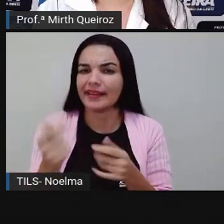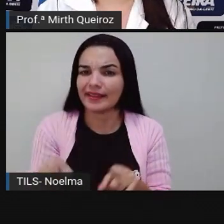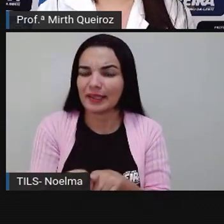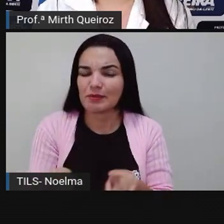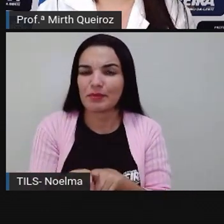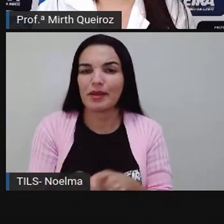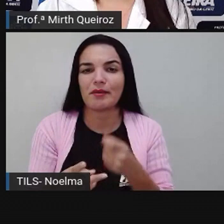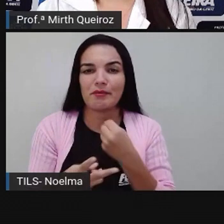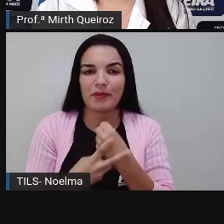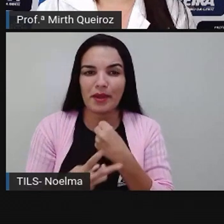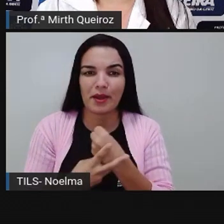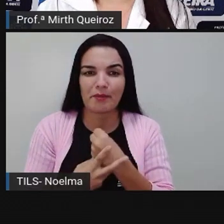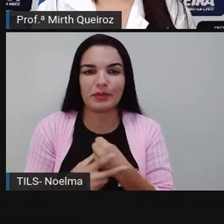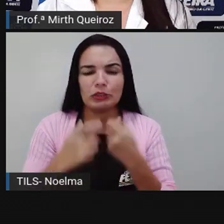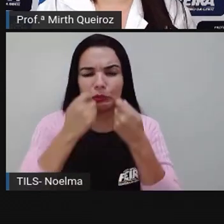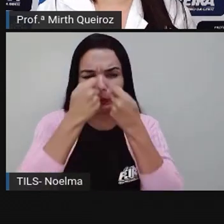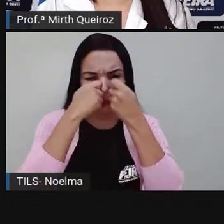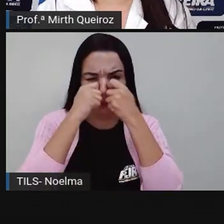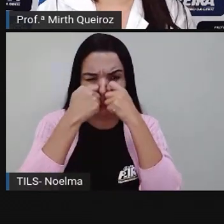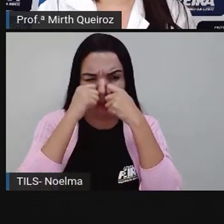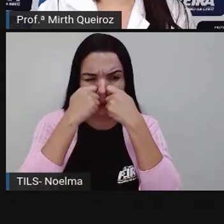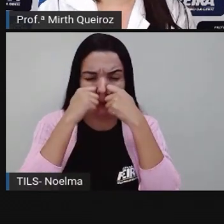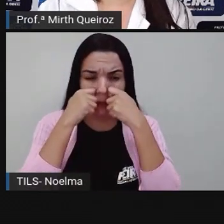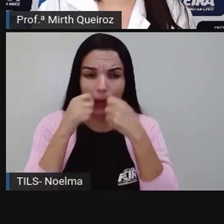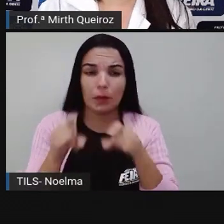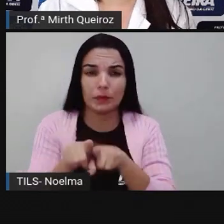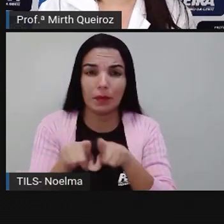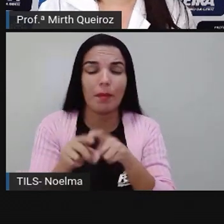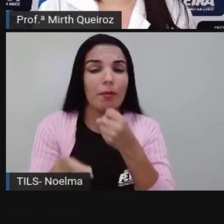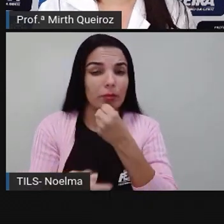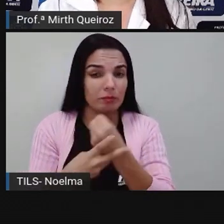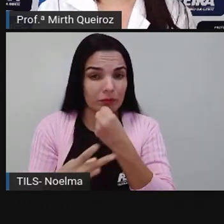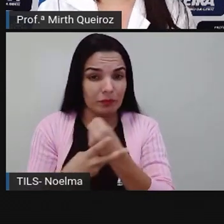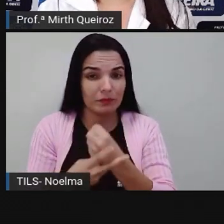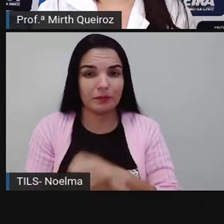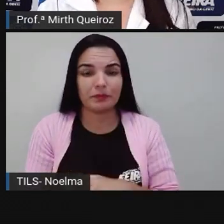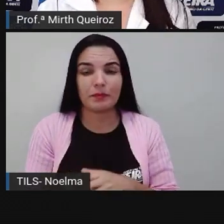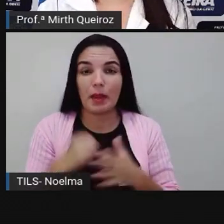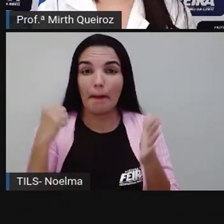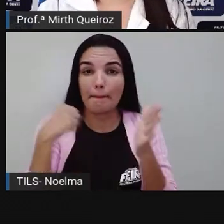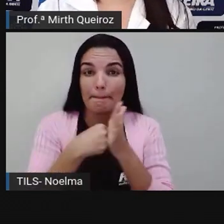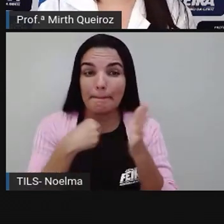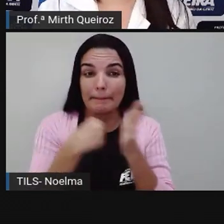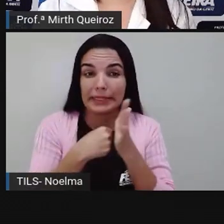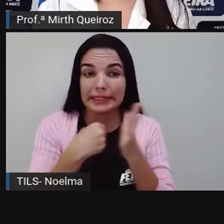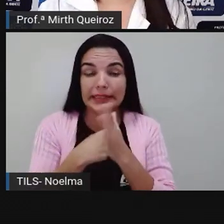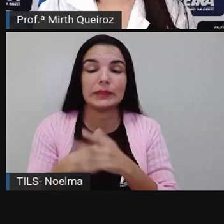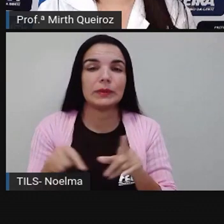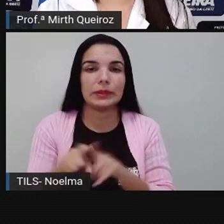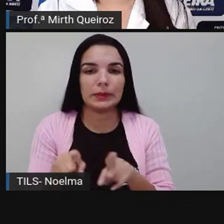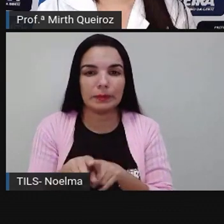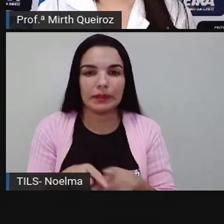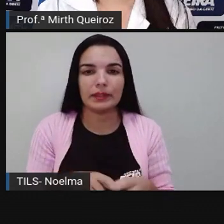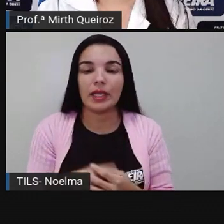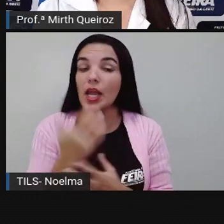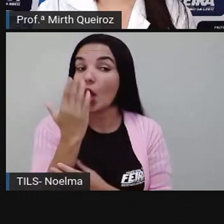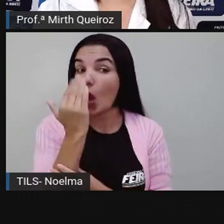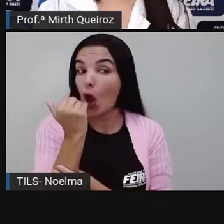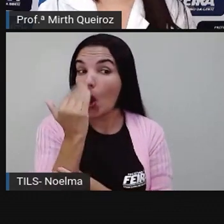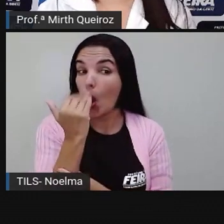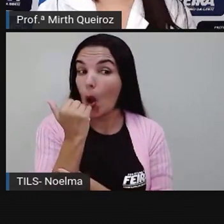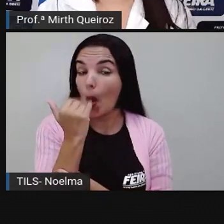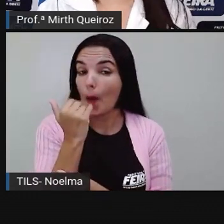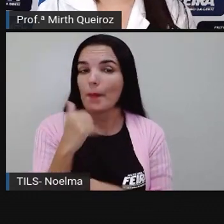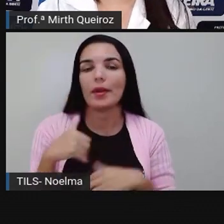saber. Chorar, chora, do verbo chorar. Bateu, do verbo bater.